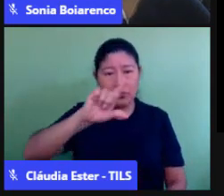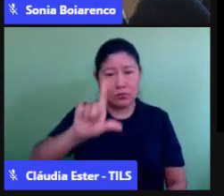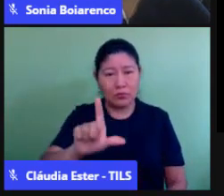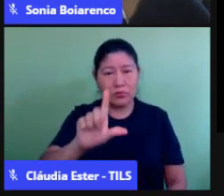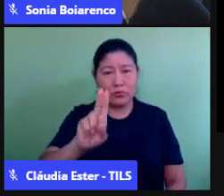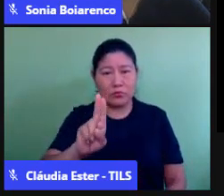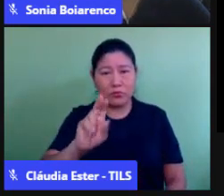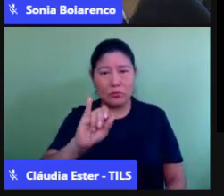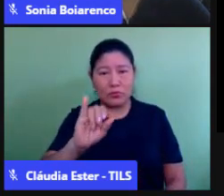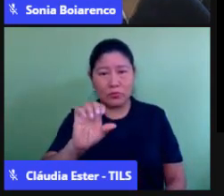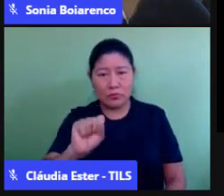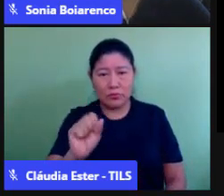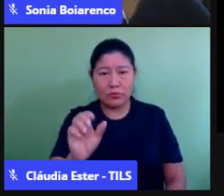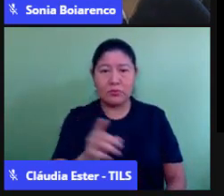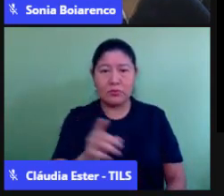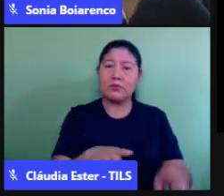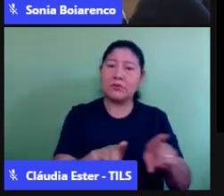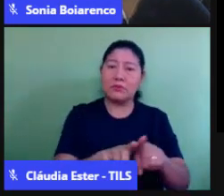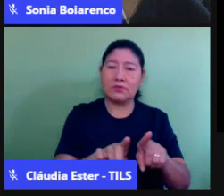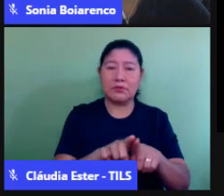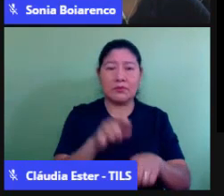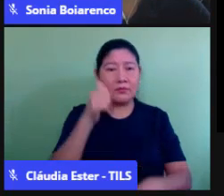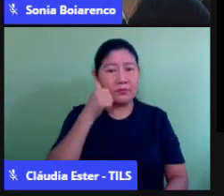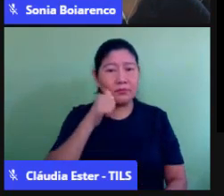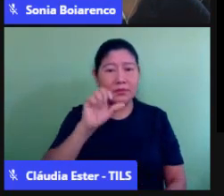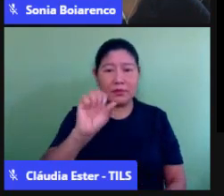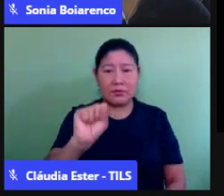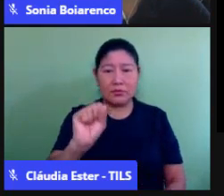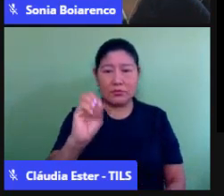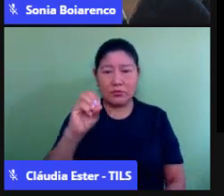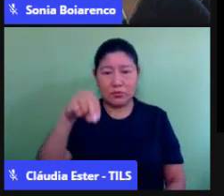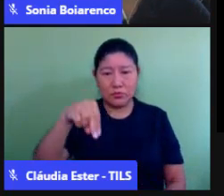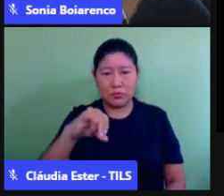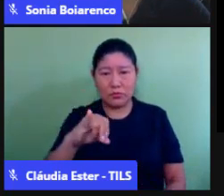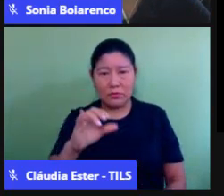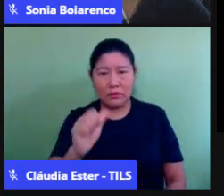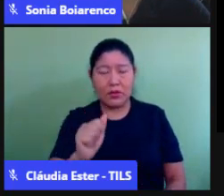os professores técnicos da GEFEM, que todos os